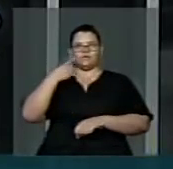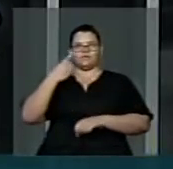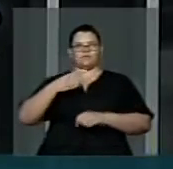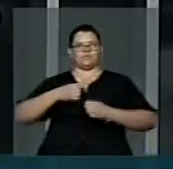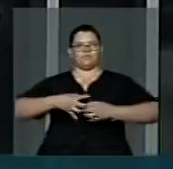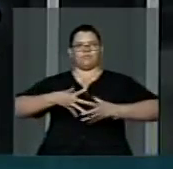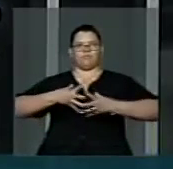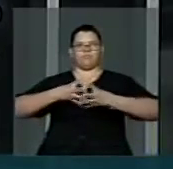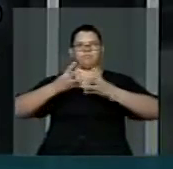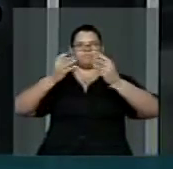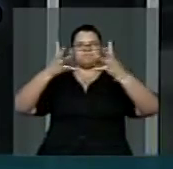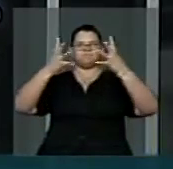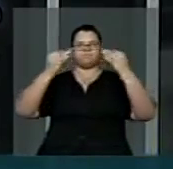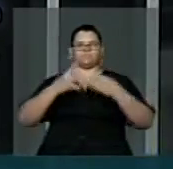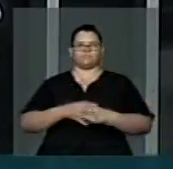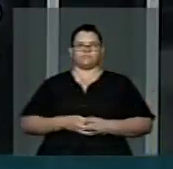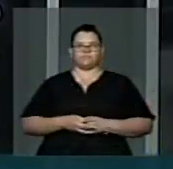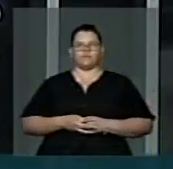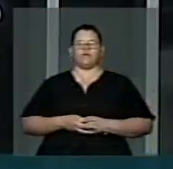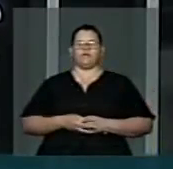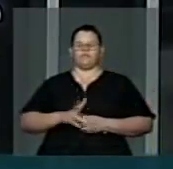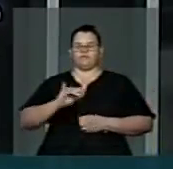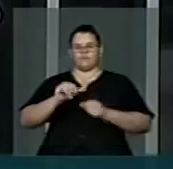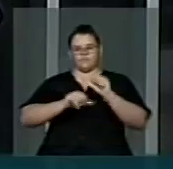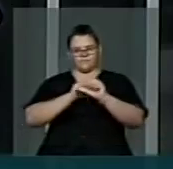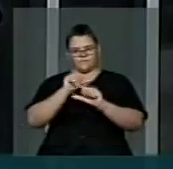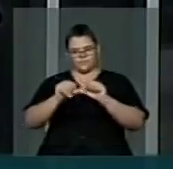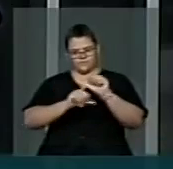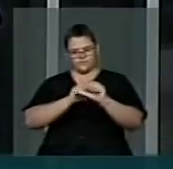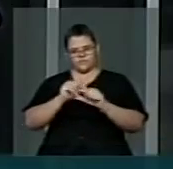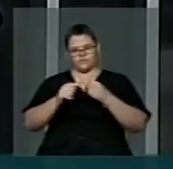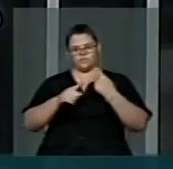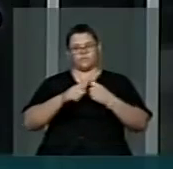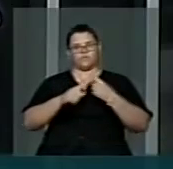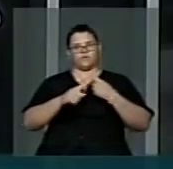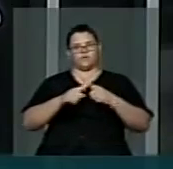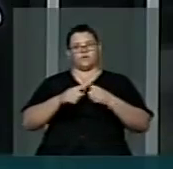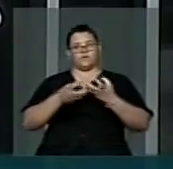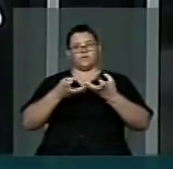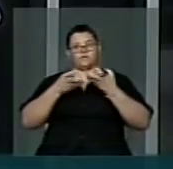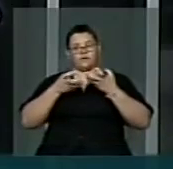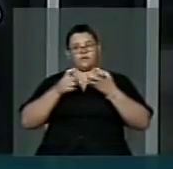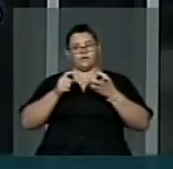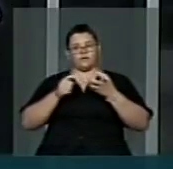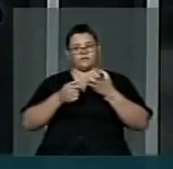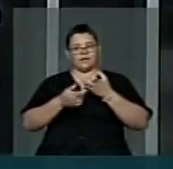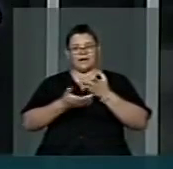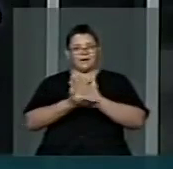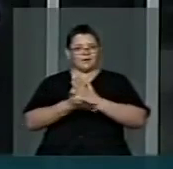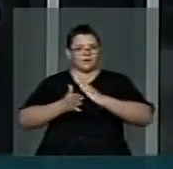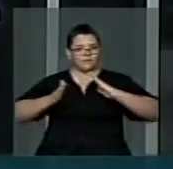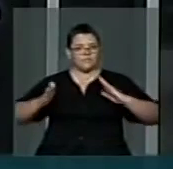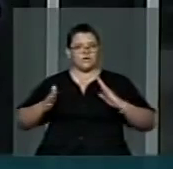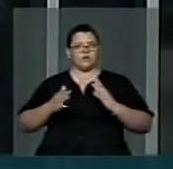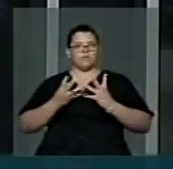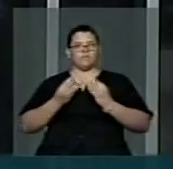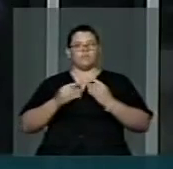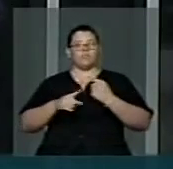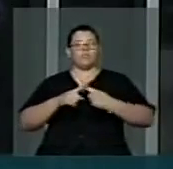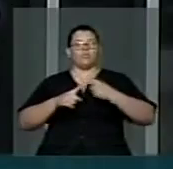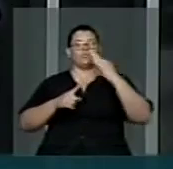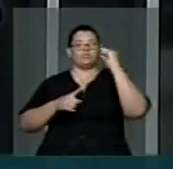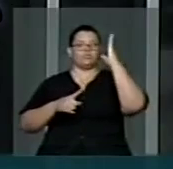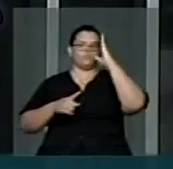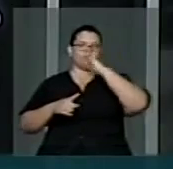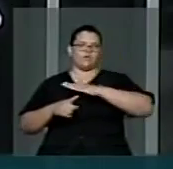dramática o caráter em tese corretivo da ação governamental, buscando estancar o mal que certamente já fez milhares de vítimas